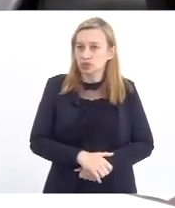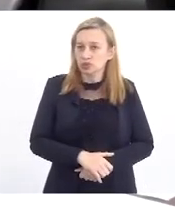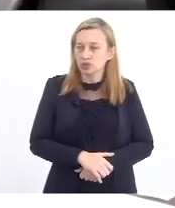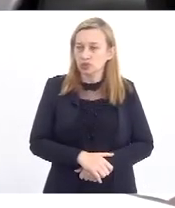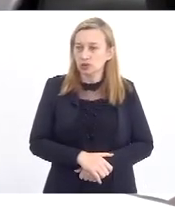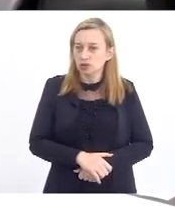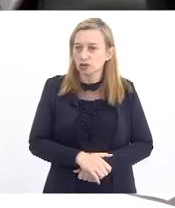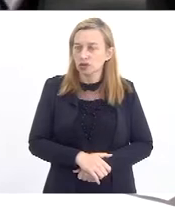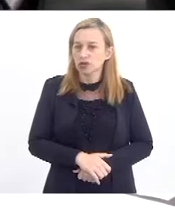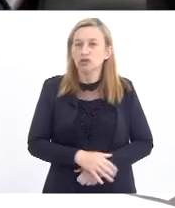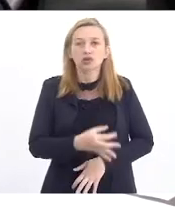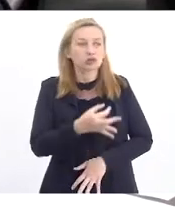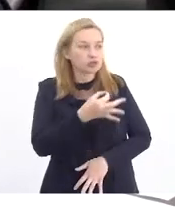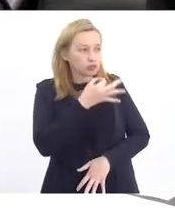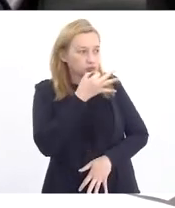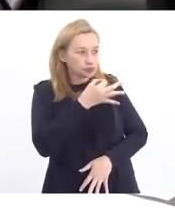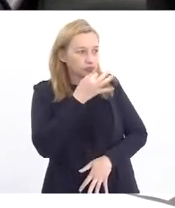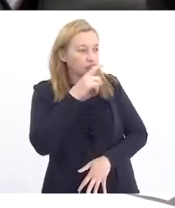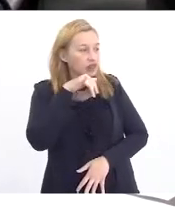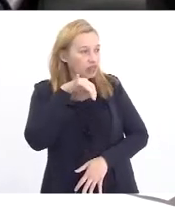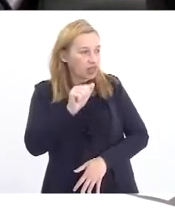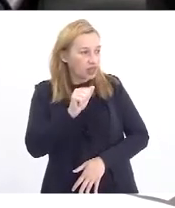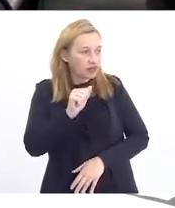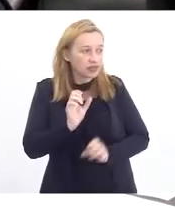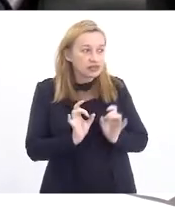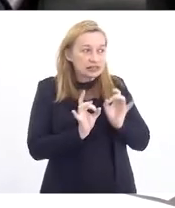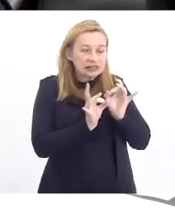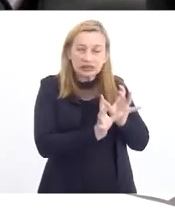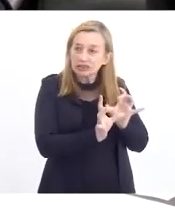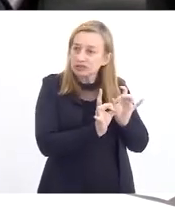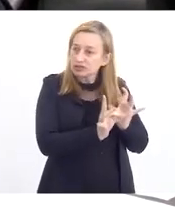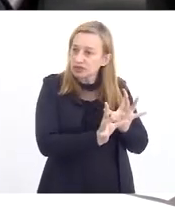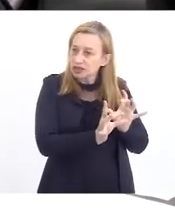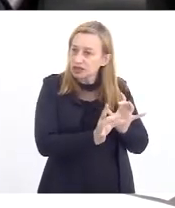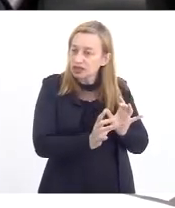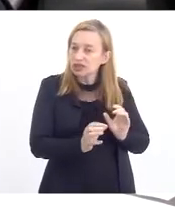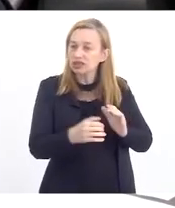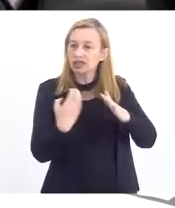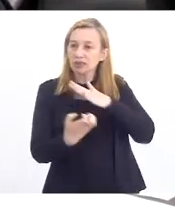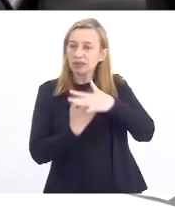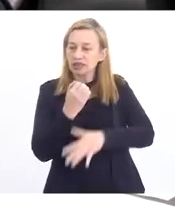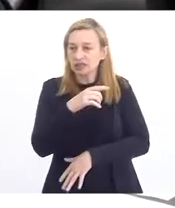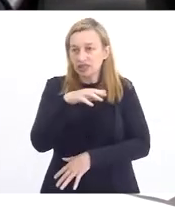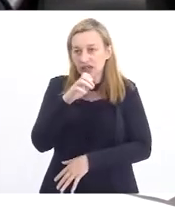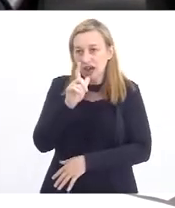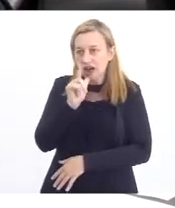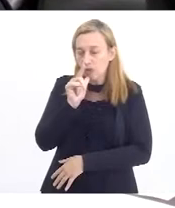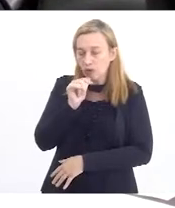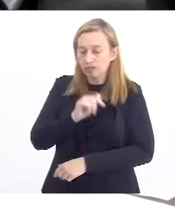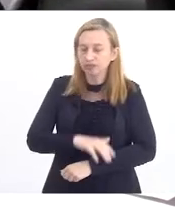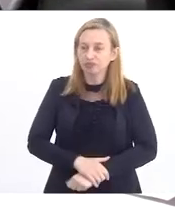essa sugestão à INEA, de privatização da SEDAI,